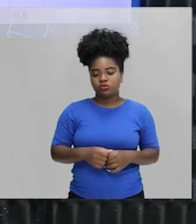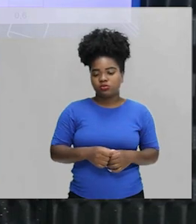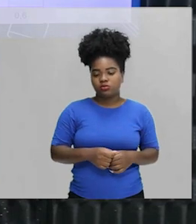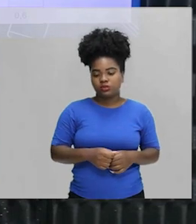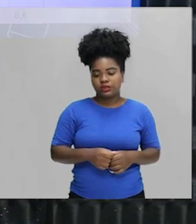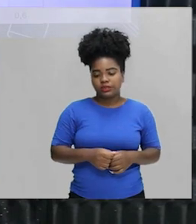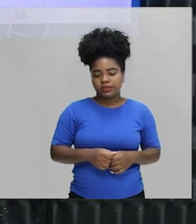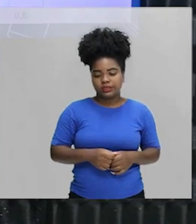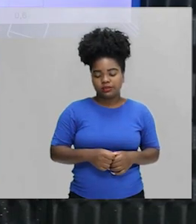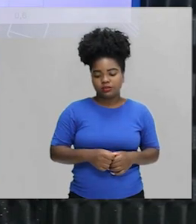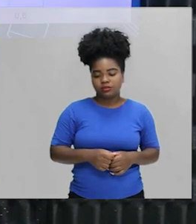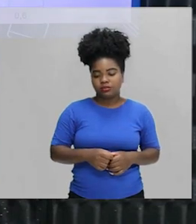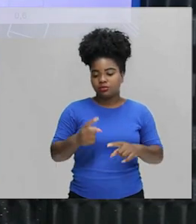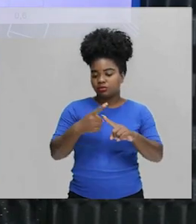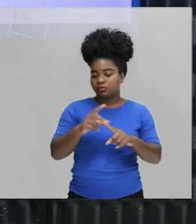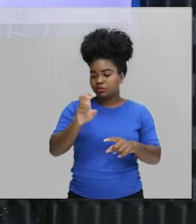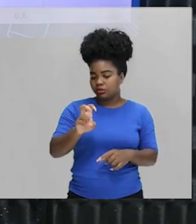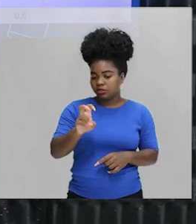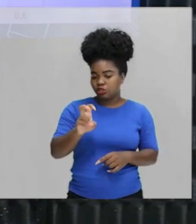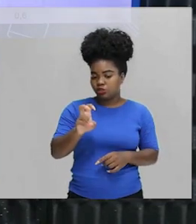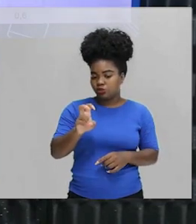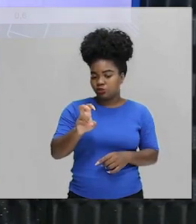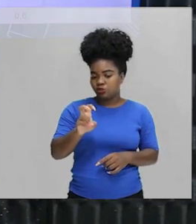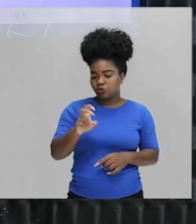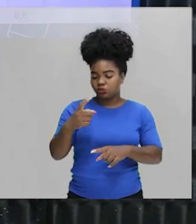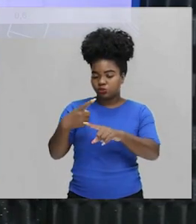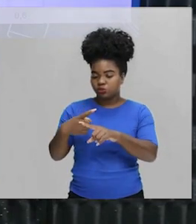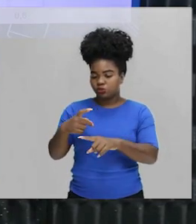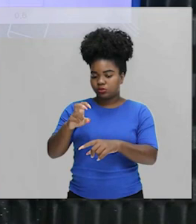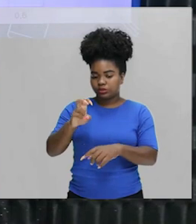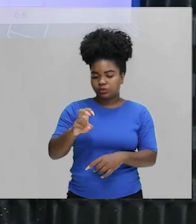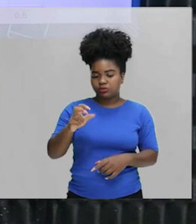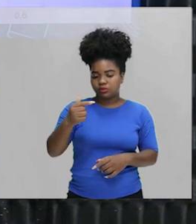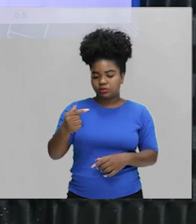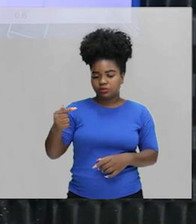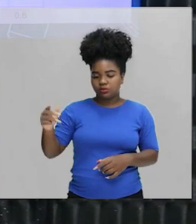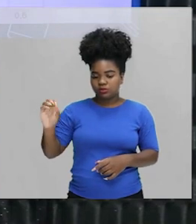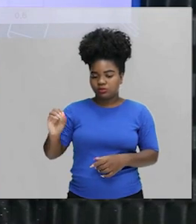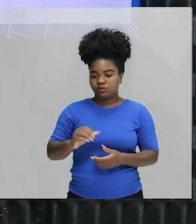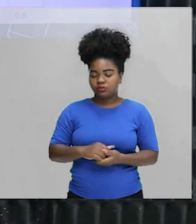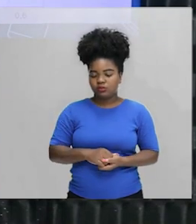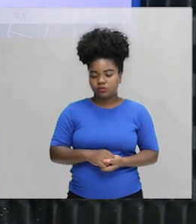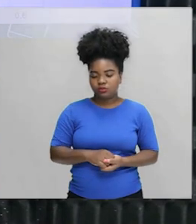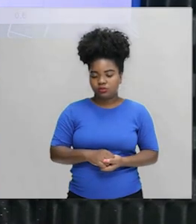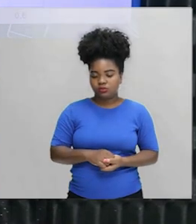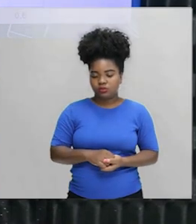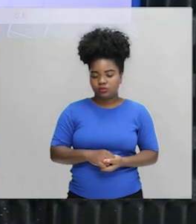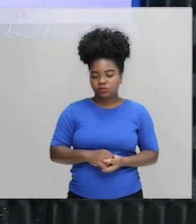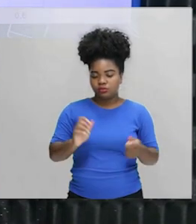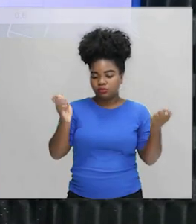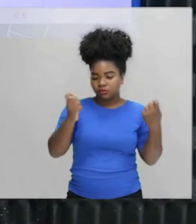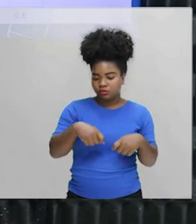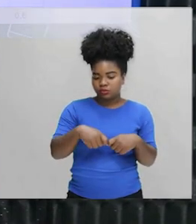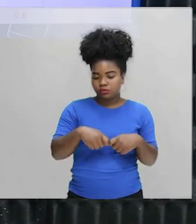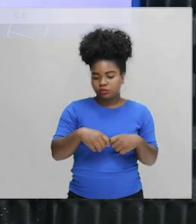conha aqui ó você vai ter que multiplicar cco por 5770 certo bem aqui a gente já consegue